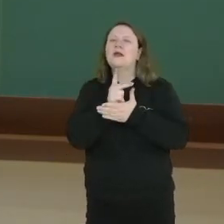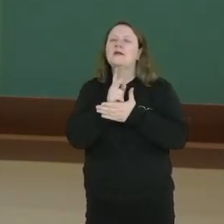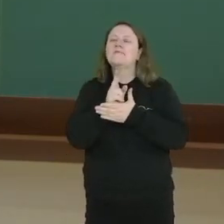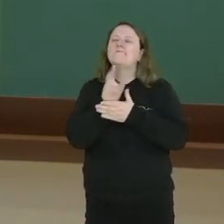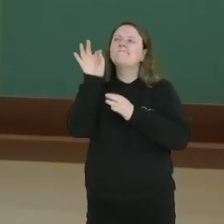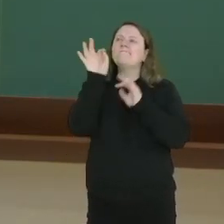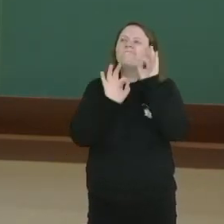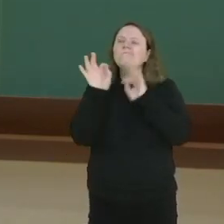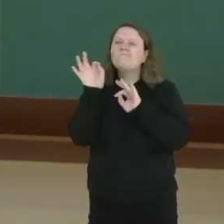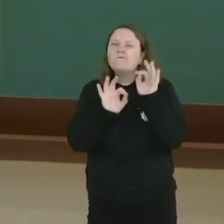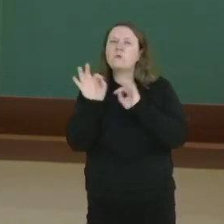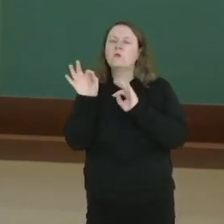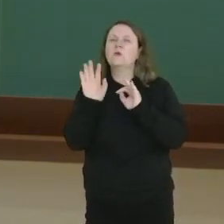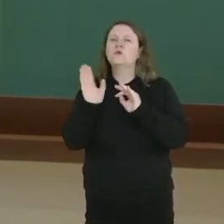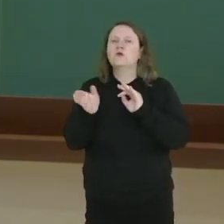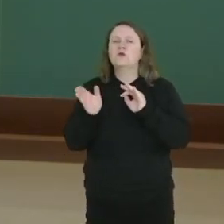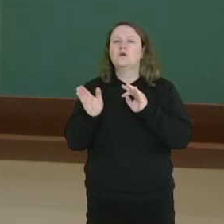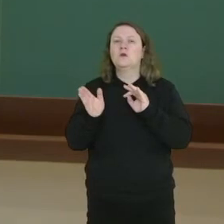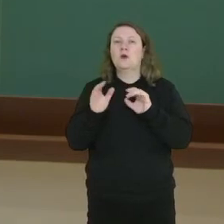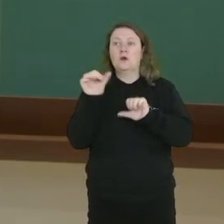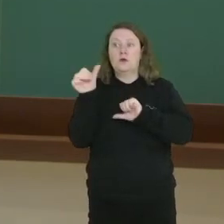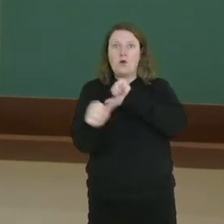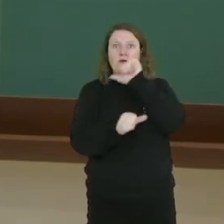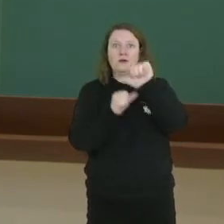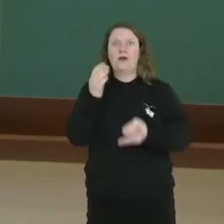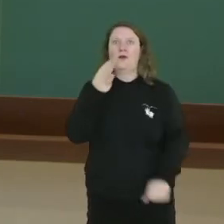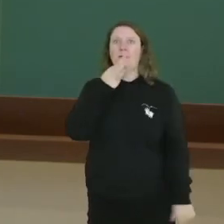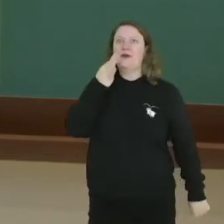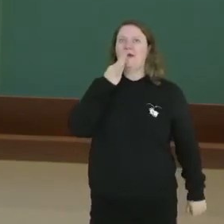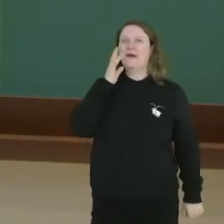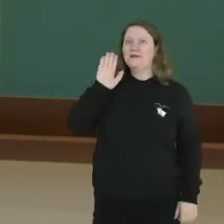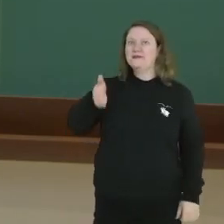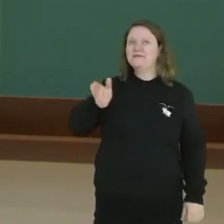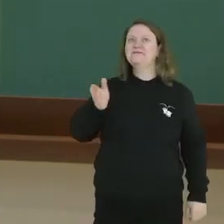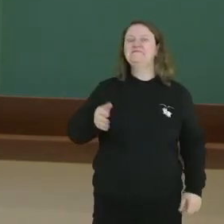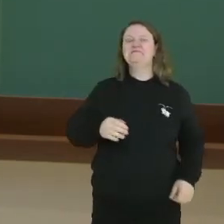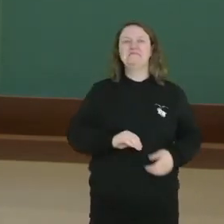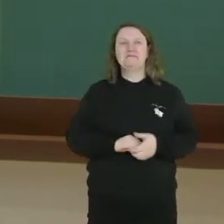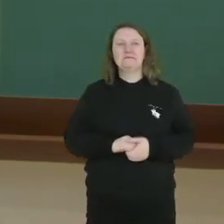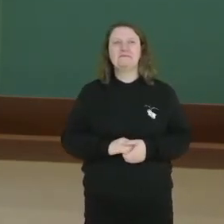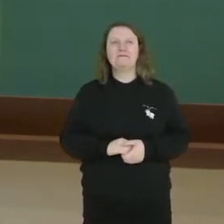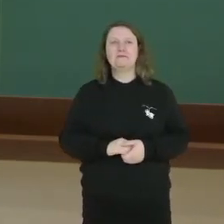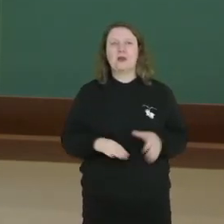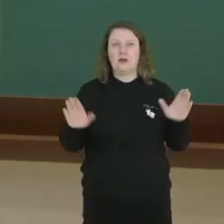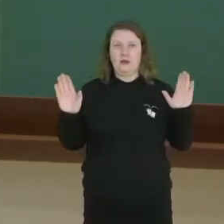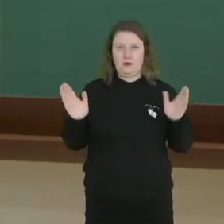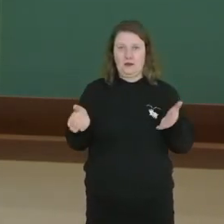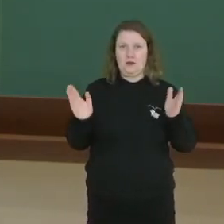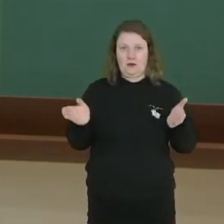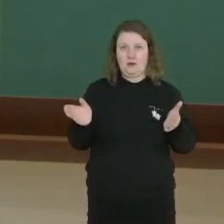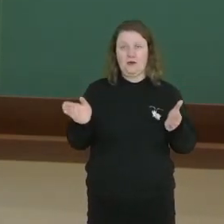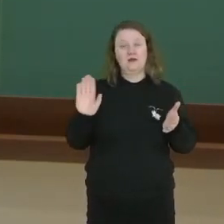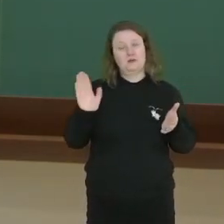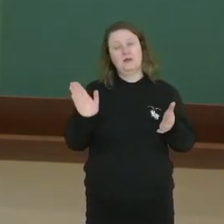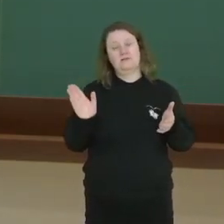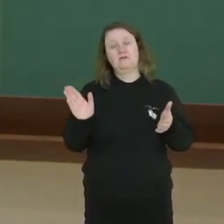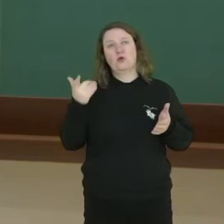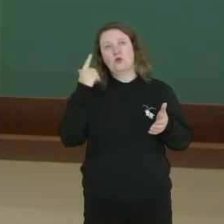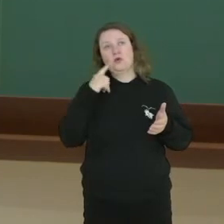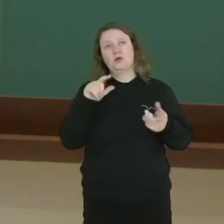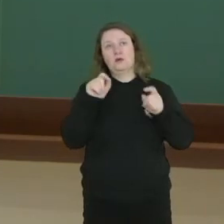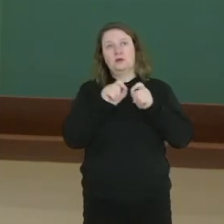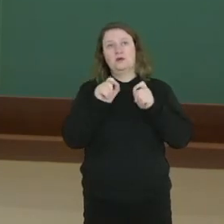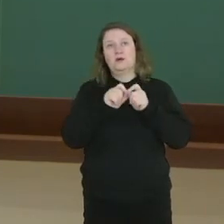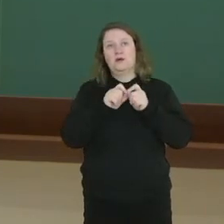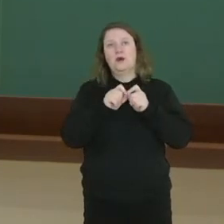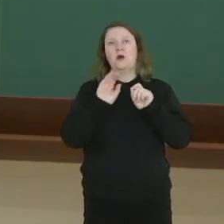desconhecido, que eu não fazia ideia, e transformei em algo conhecido. Fechando um triângulo retângulo, eu posso